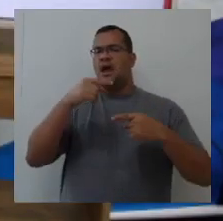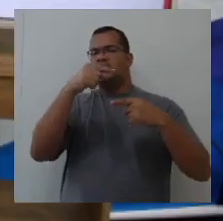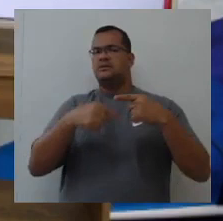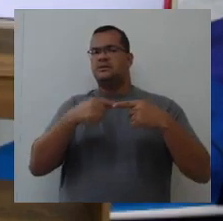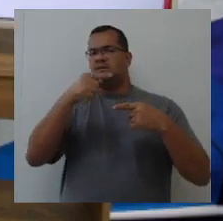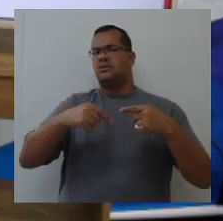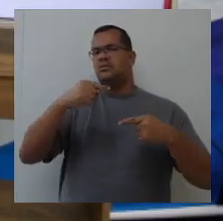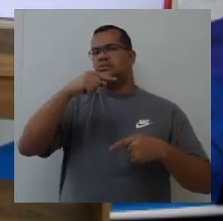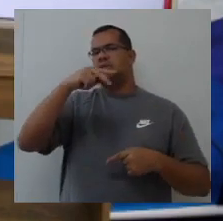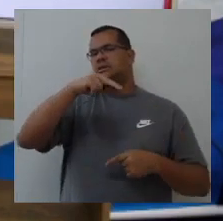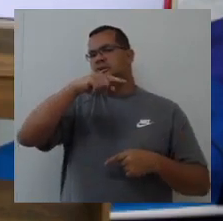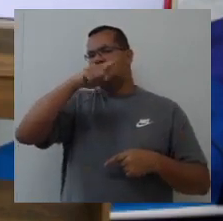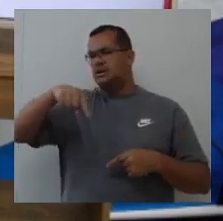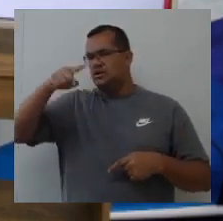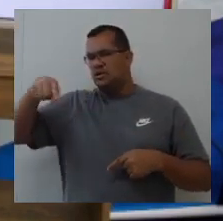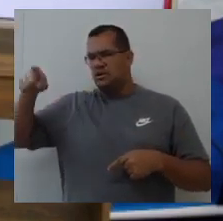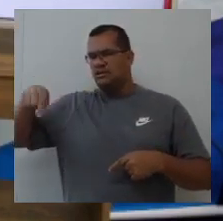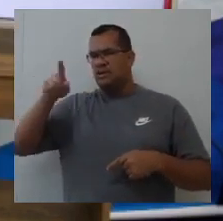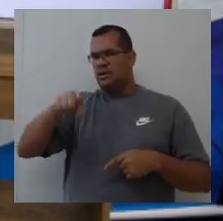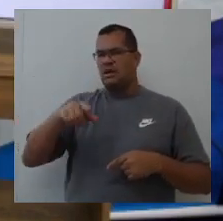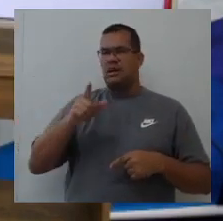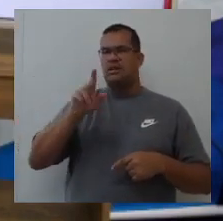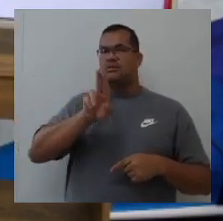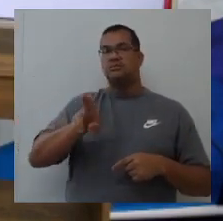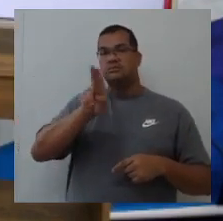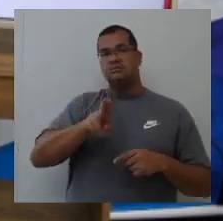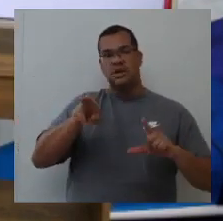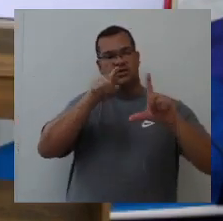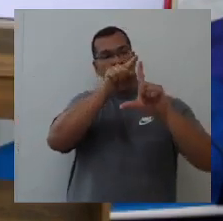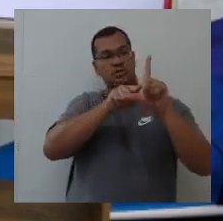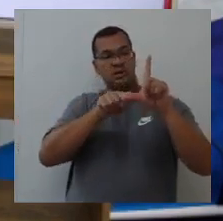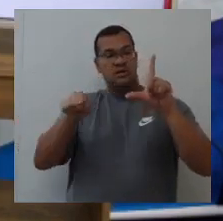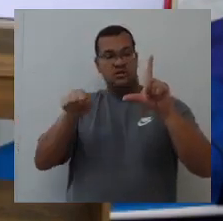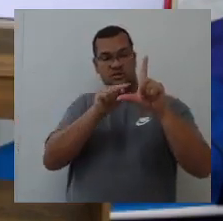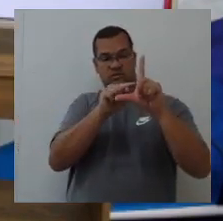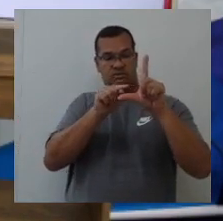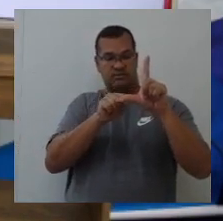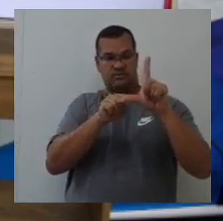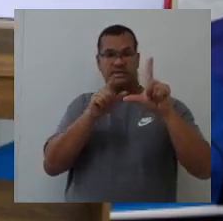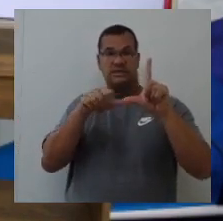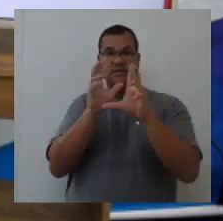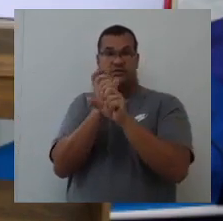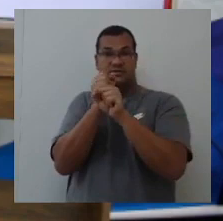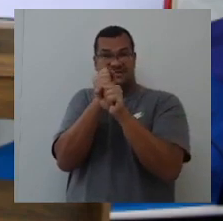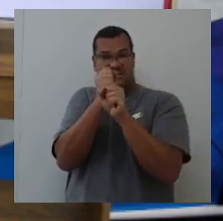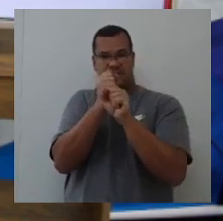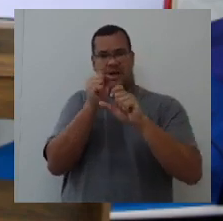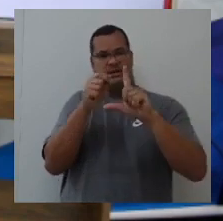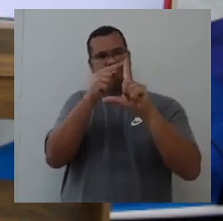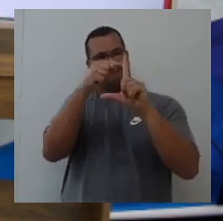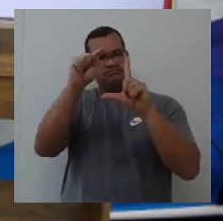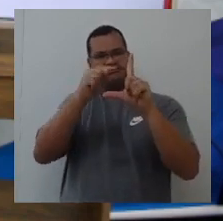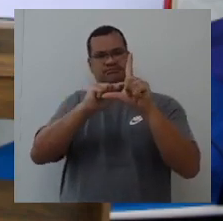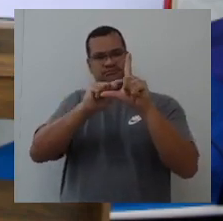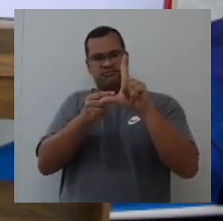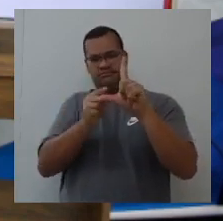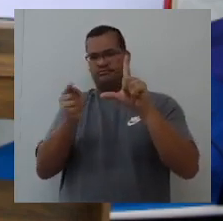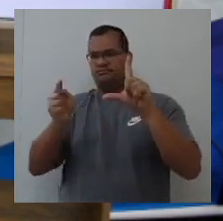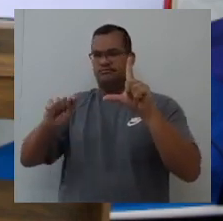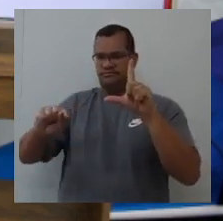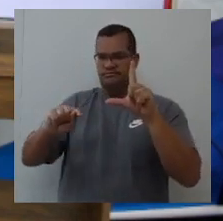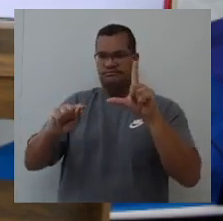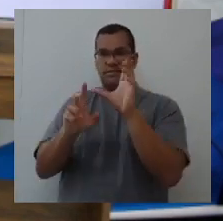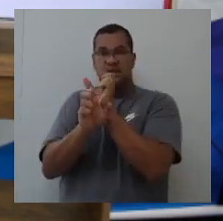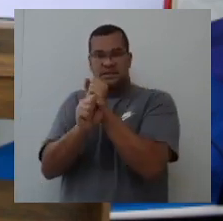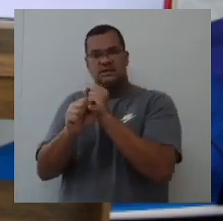gente perceber que ela é aplicada a triângulos retângulos. E se eu somar os ângulos de qualquer triângulo, eu vou sempre ter 180